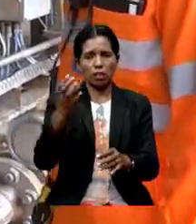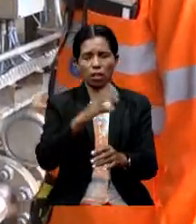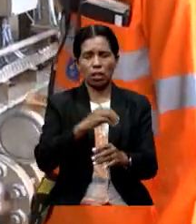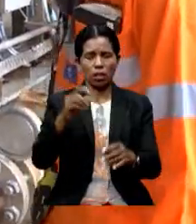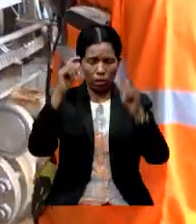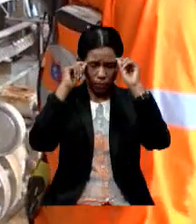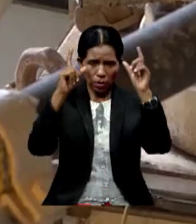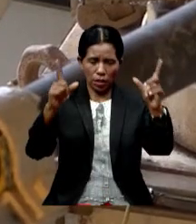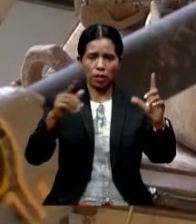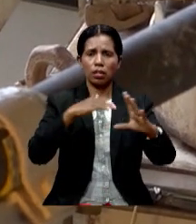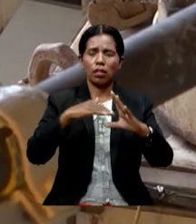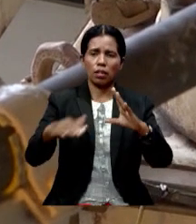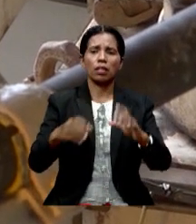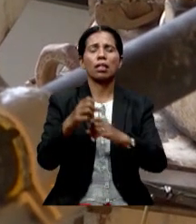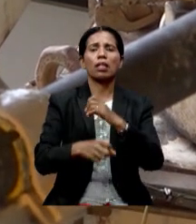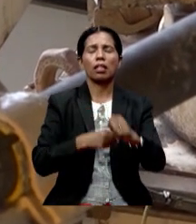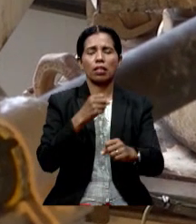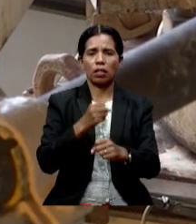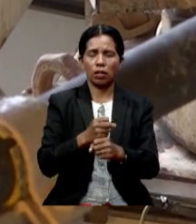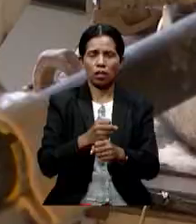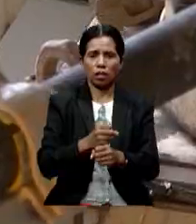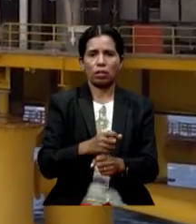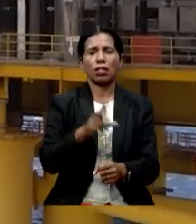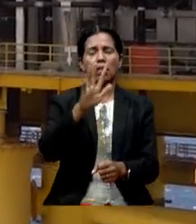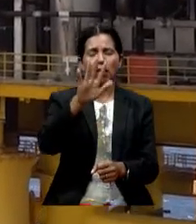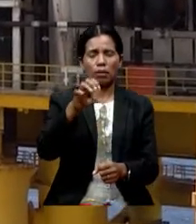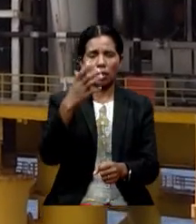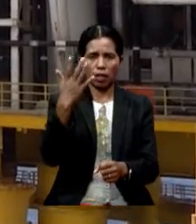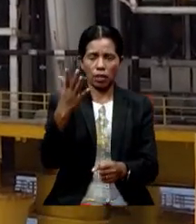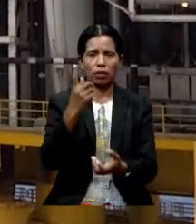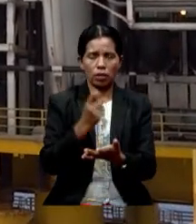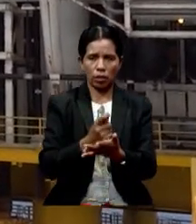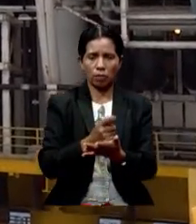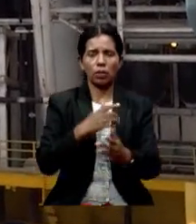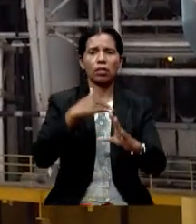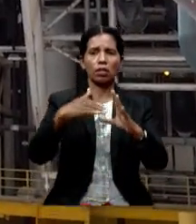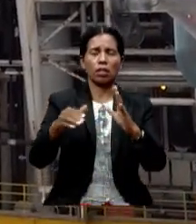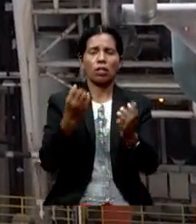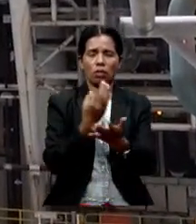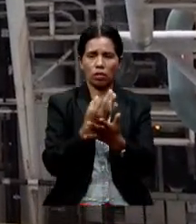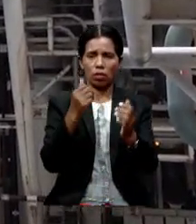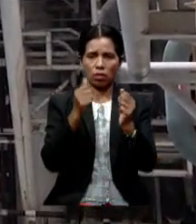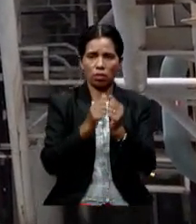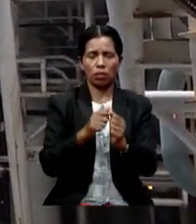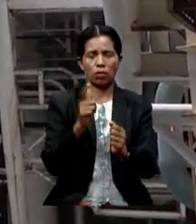importação cada tinang quase dólar americano tocam atus lima, enquanto a exportação dólar americano